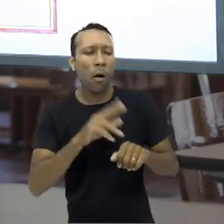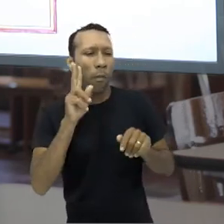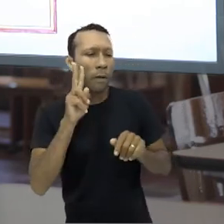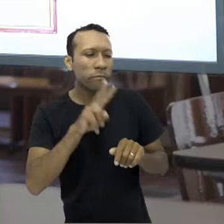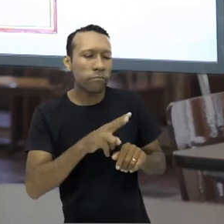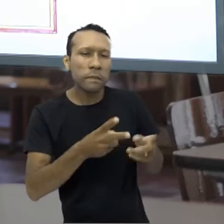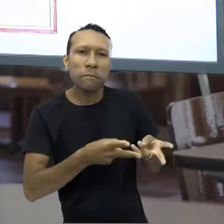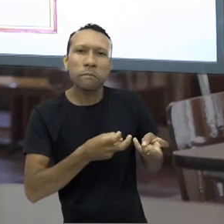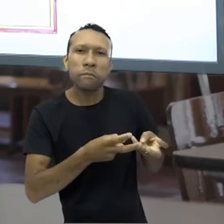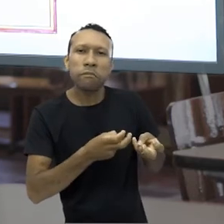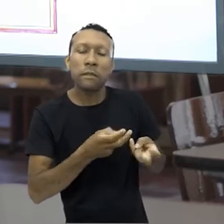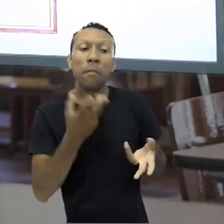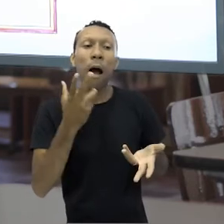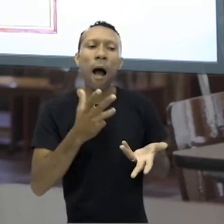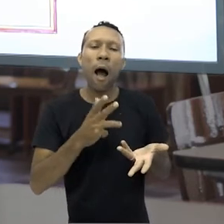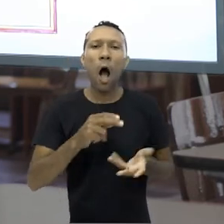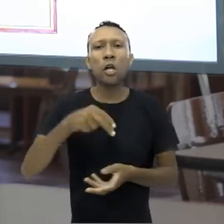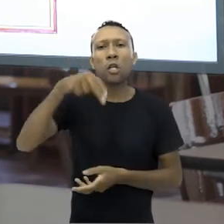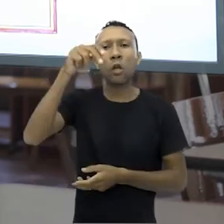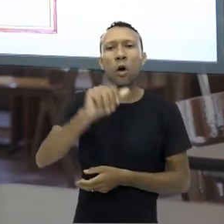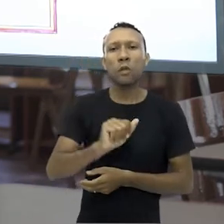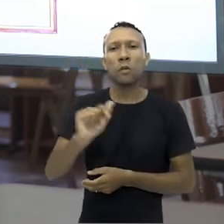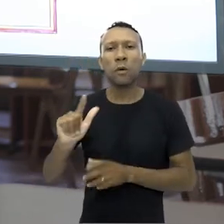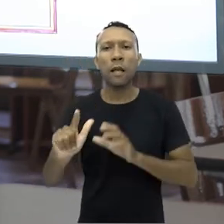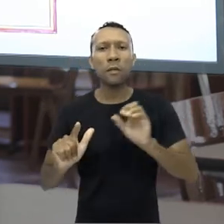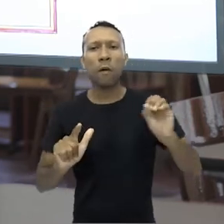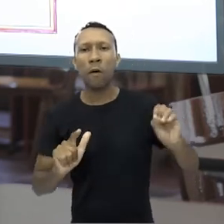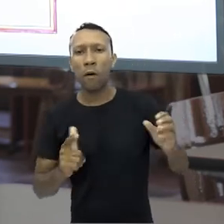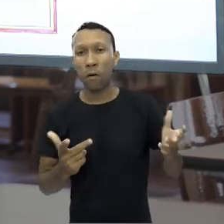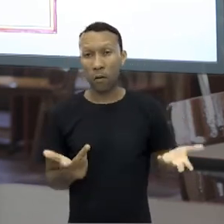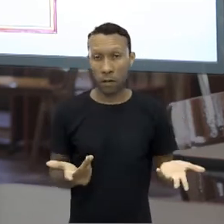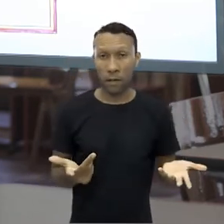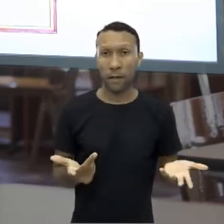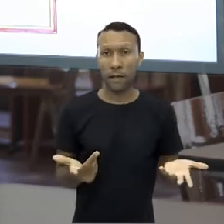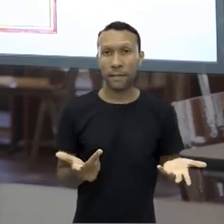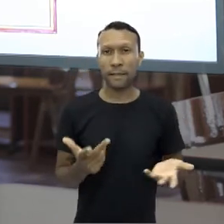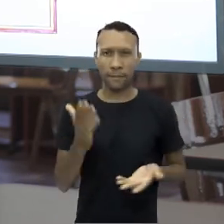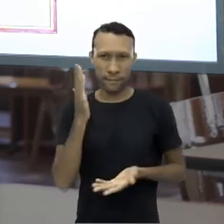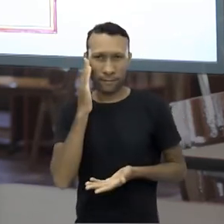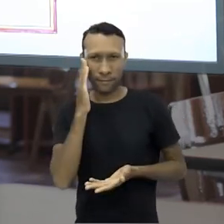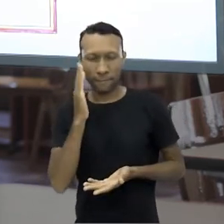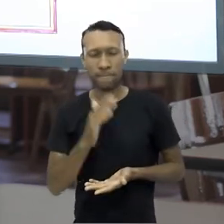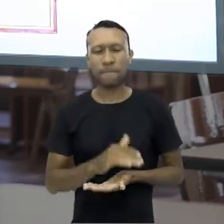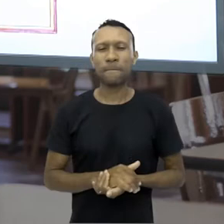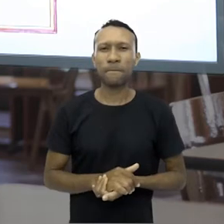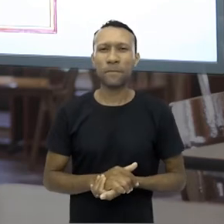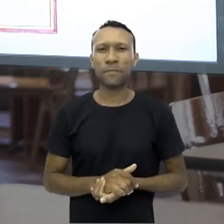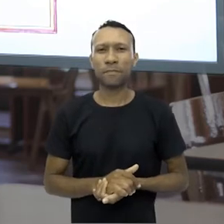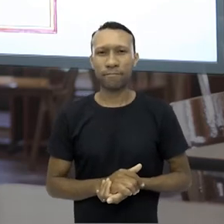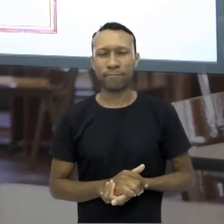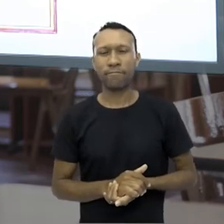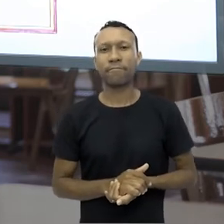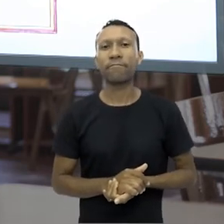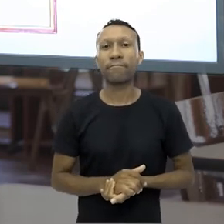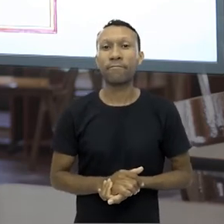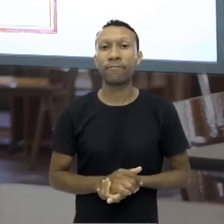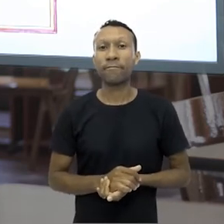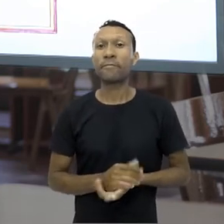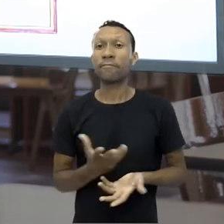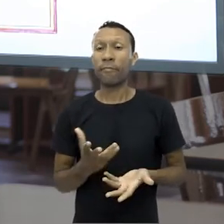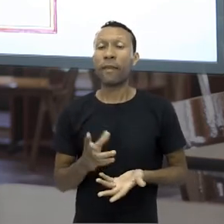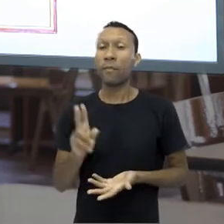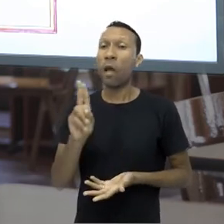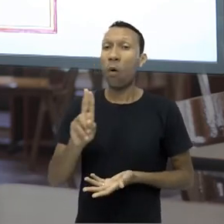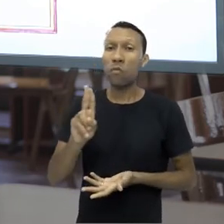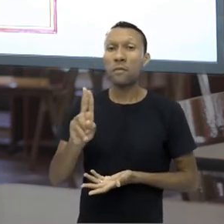localizar o meu desenho, onde é que vai estar determinado o cômodo, se vai estar mais para o leste, para o oeste, tá bom? Entrada da minha casa. Isso